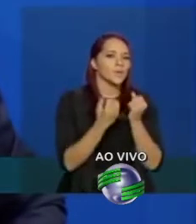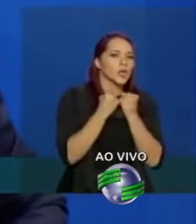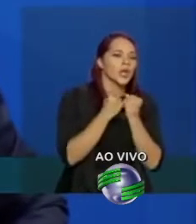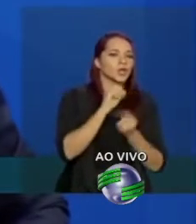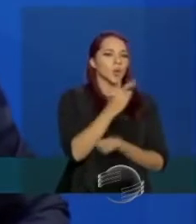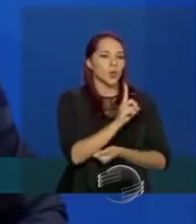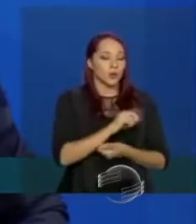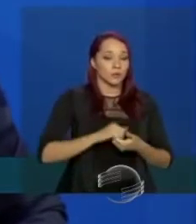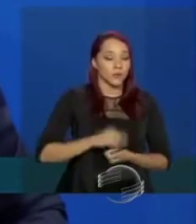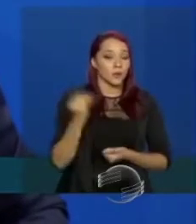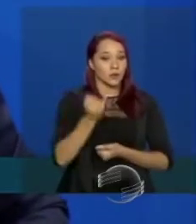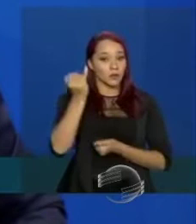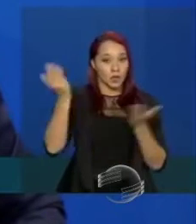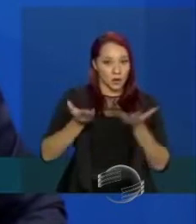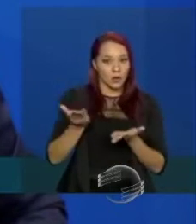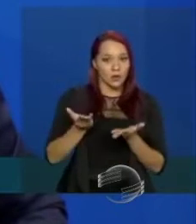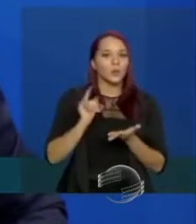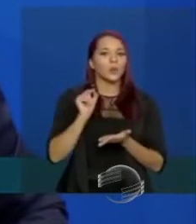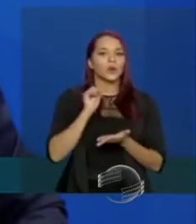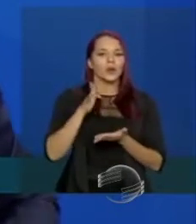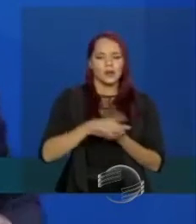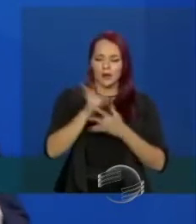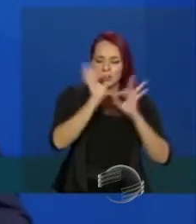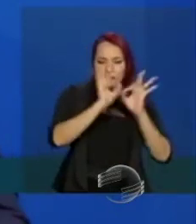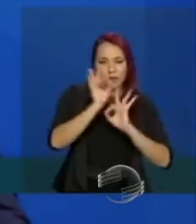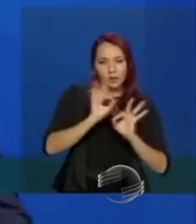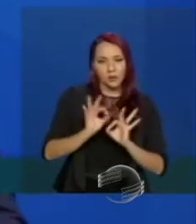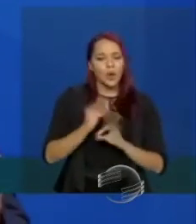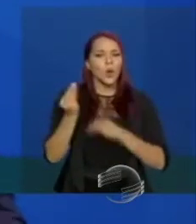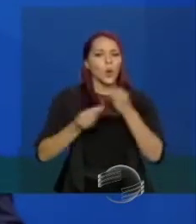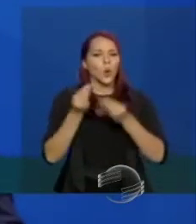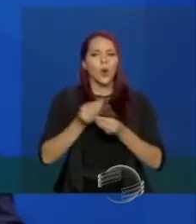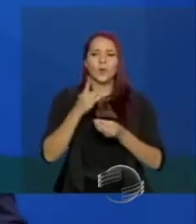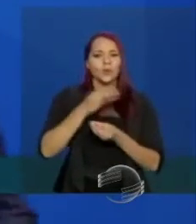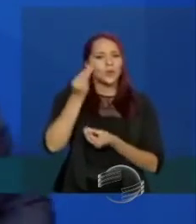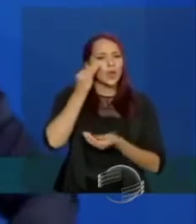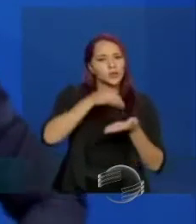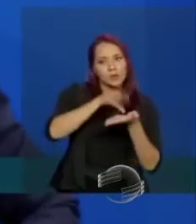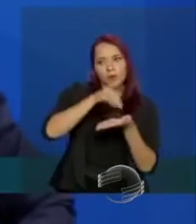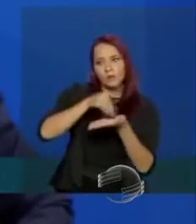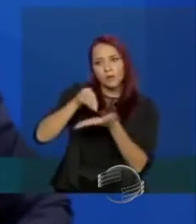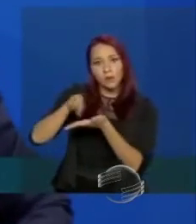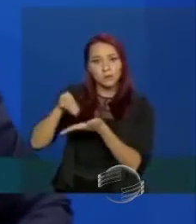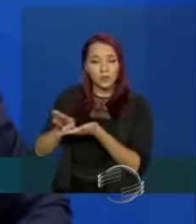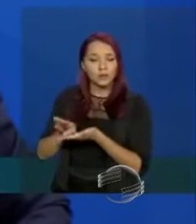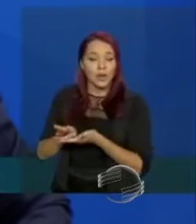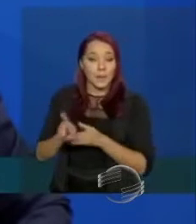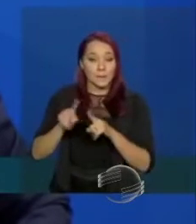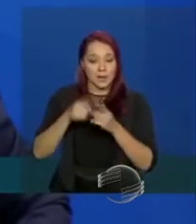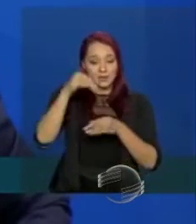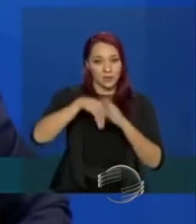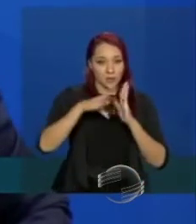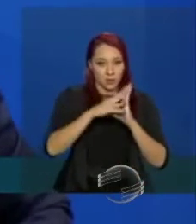O que é importante agora é que a gente desenhe a forma ideal de distribuir os testes. Mas dentro do modelo que eu coloquei para